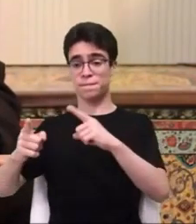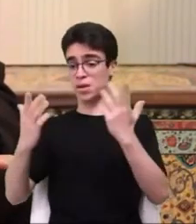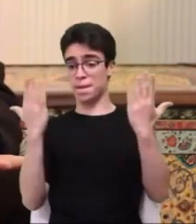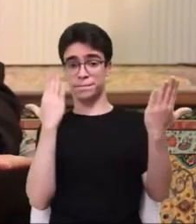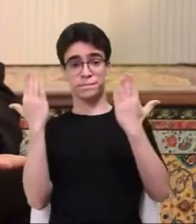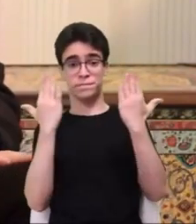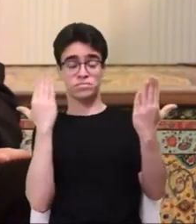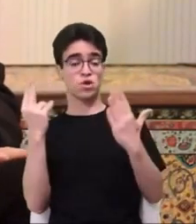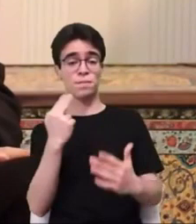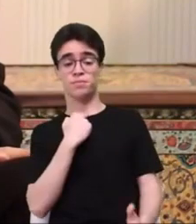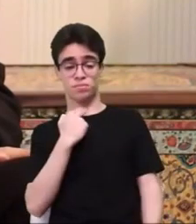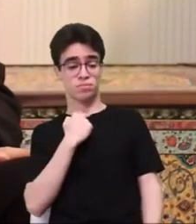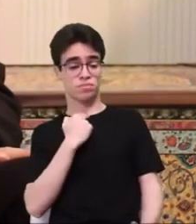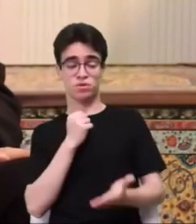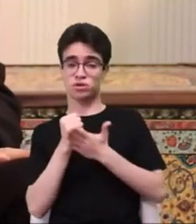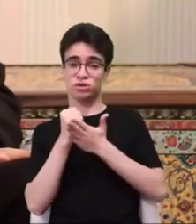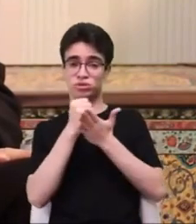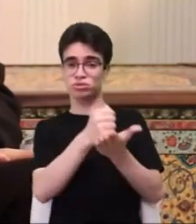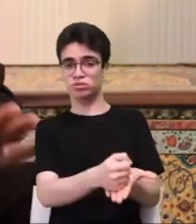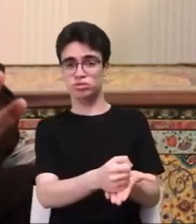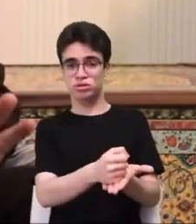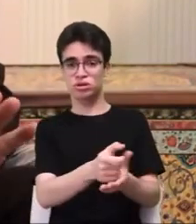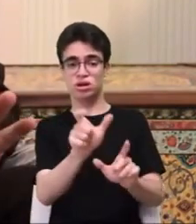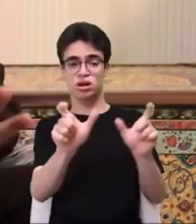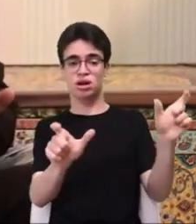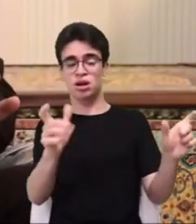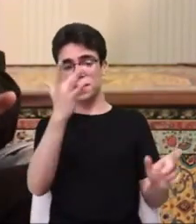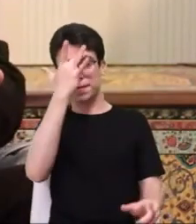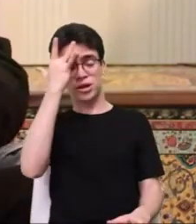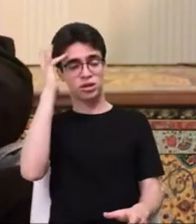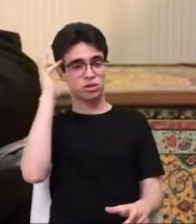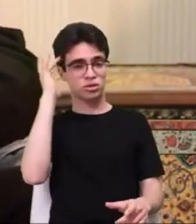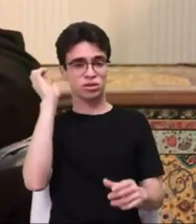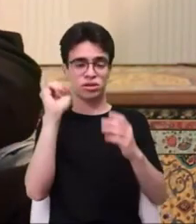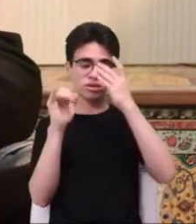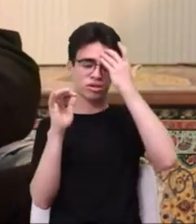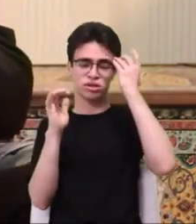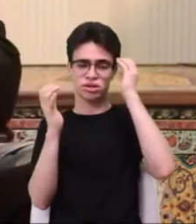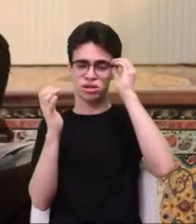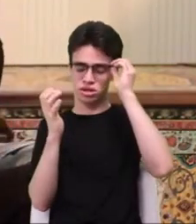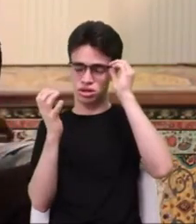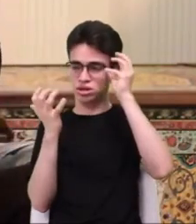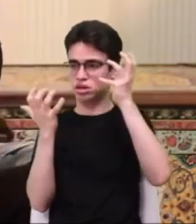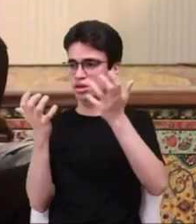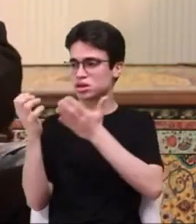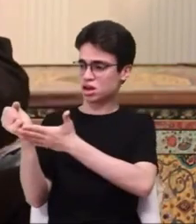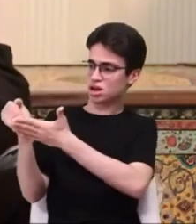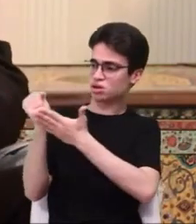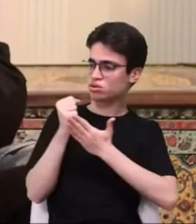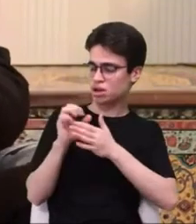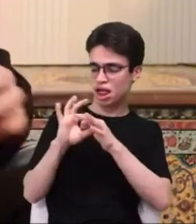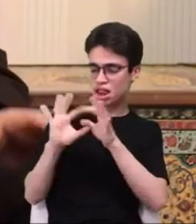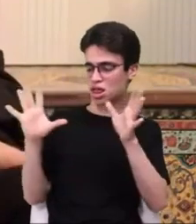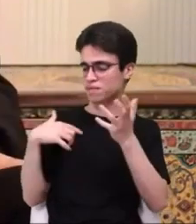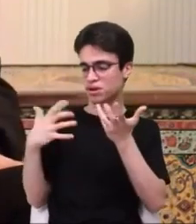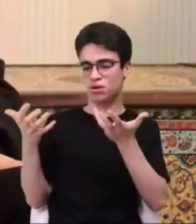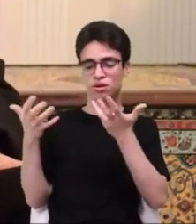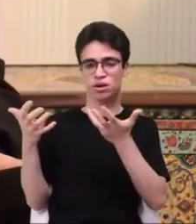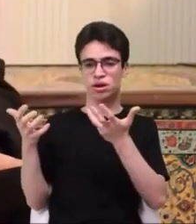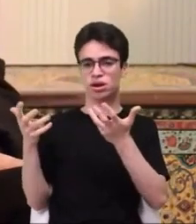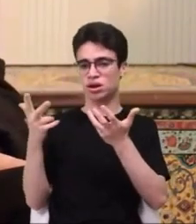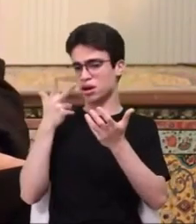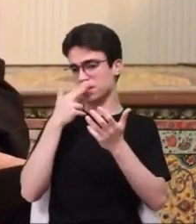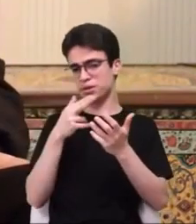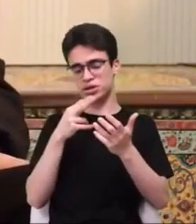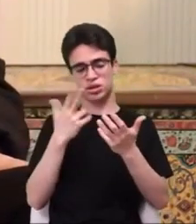de oferecerem ajuda para alguém que buscasse esta ajuda livremente para deixar esse local